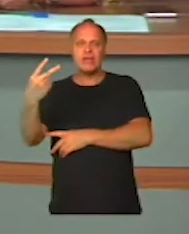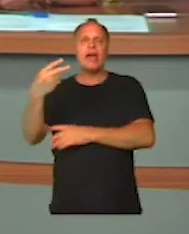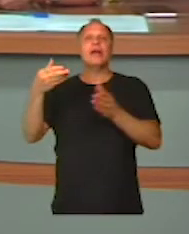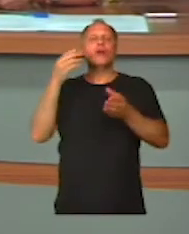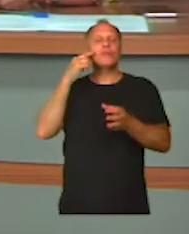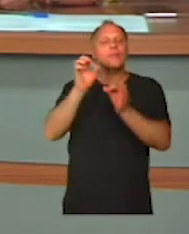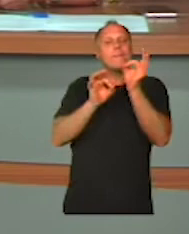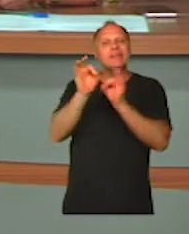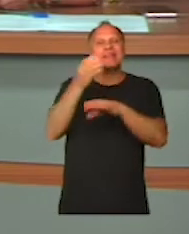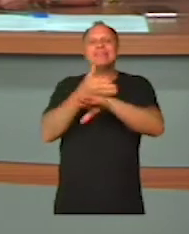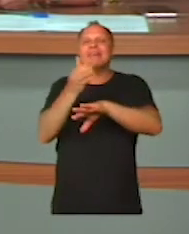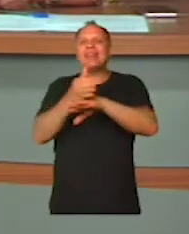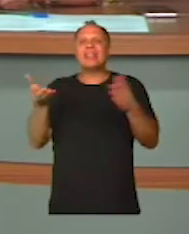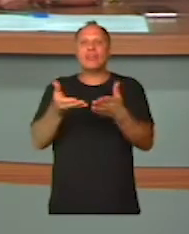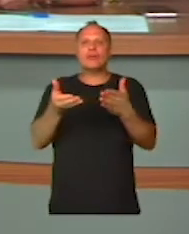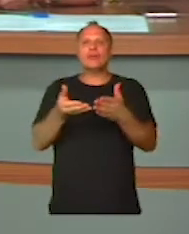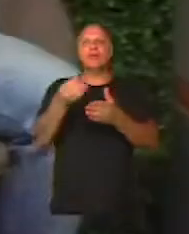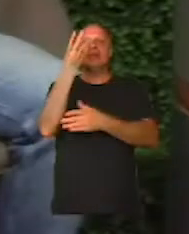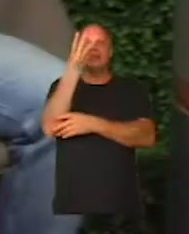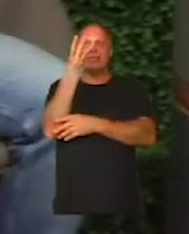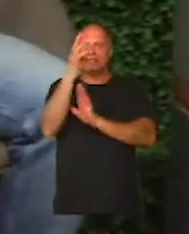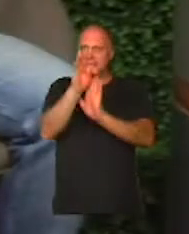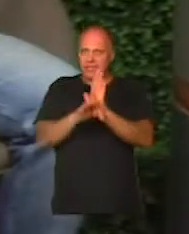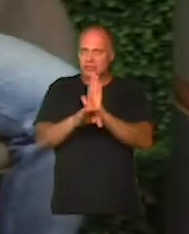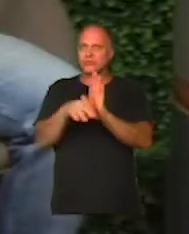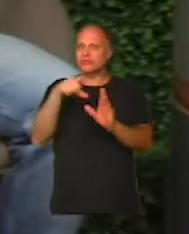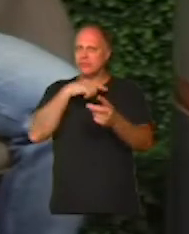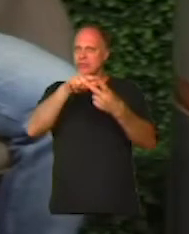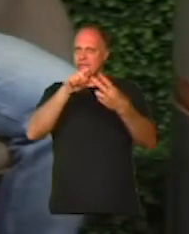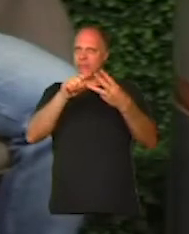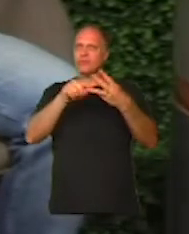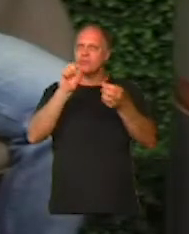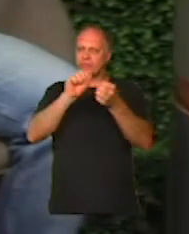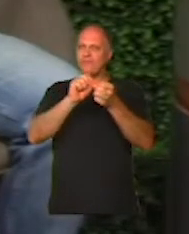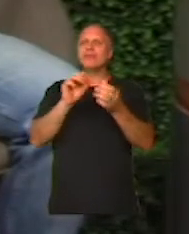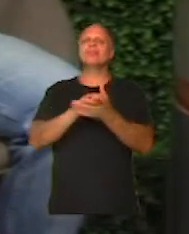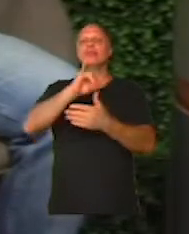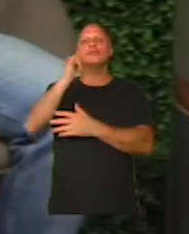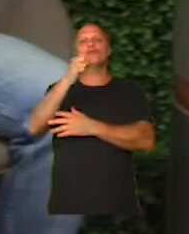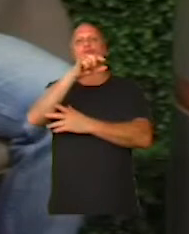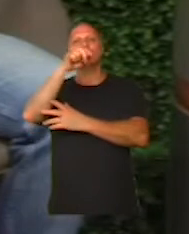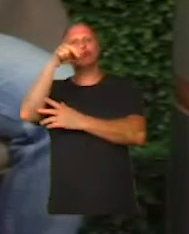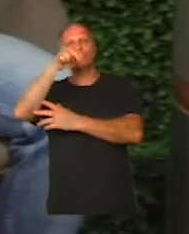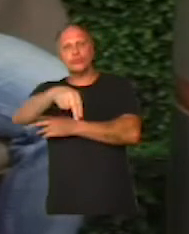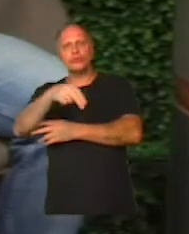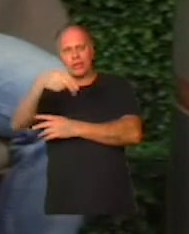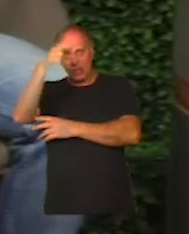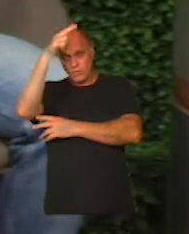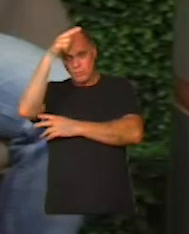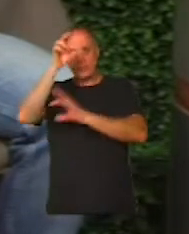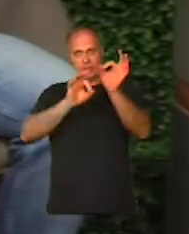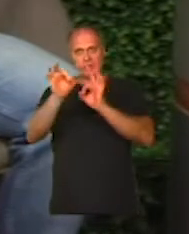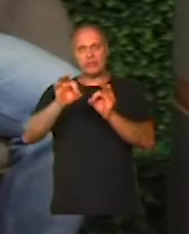a gente já está ensaiando três textos que a gente vai apresentar no Festival de Sketch agora em junho, em Novo Hamburgo. Nós